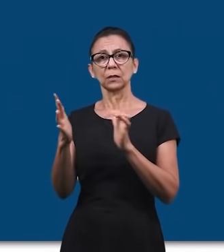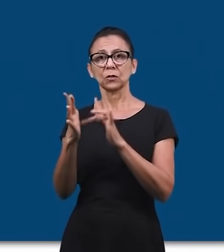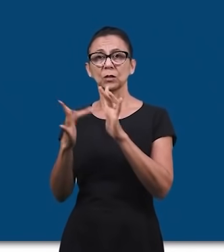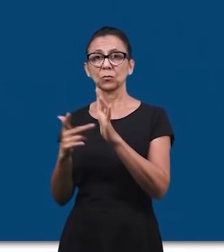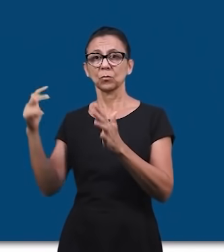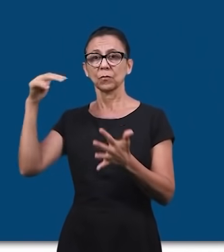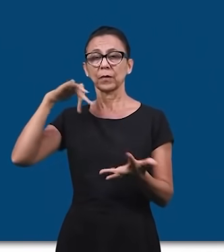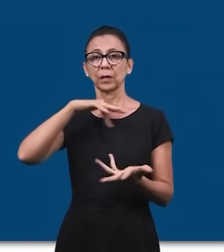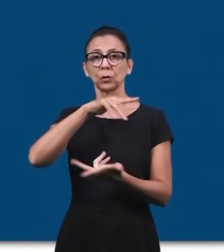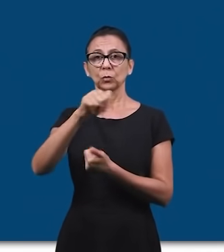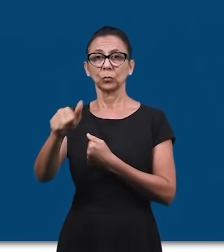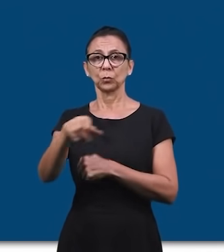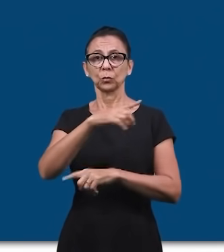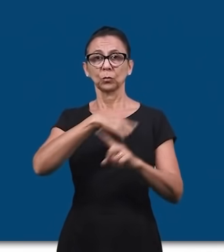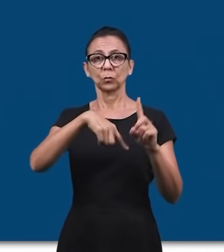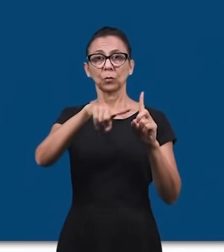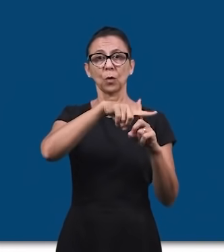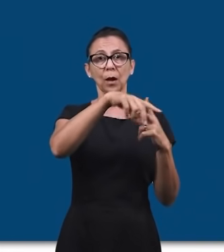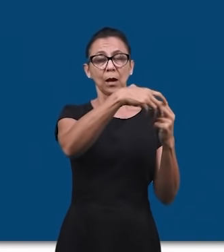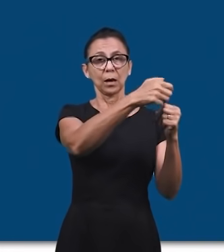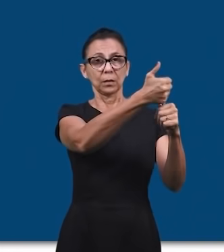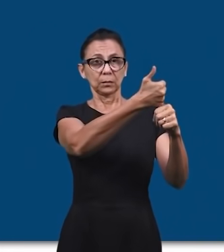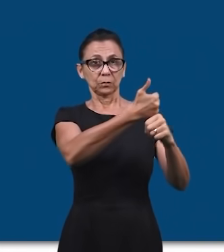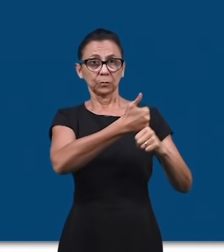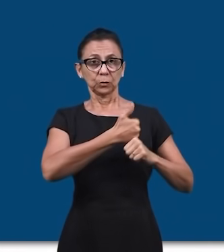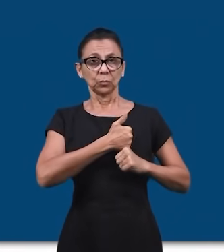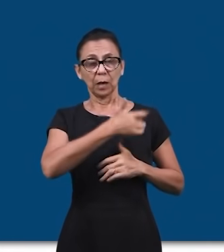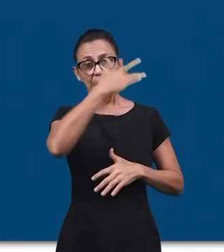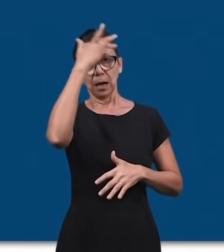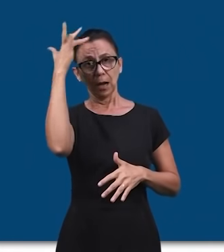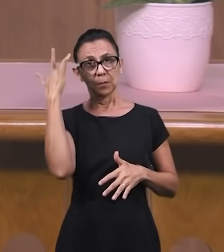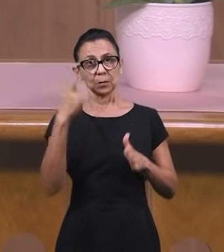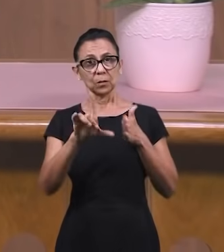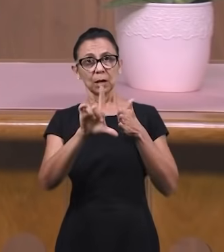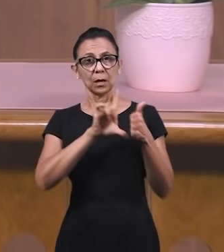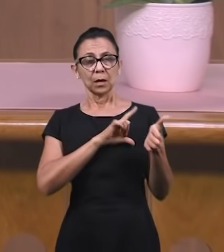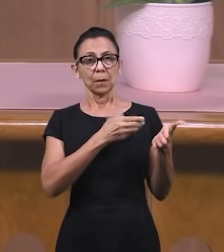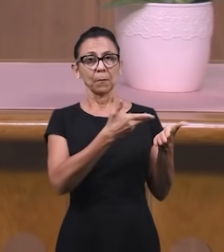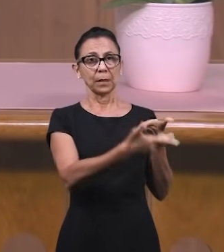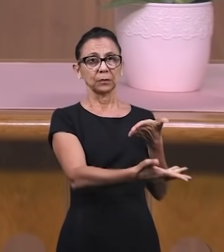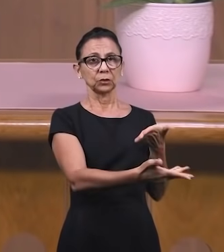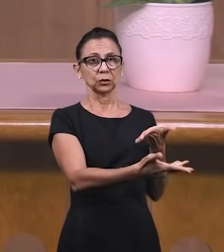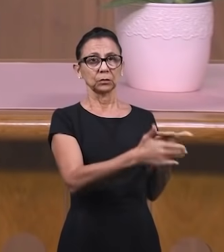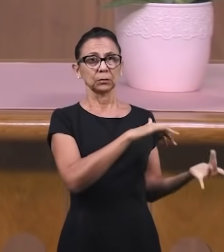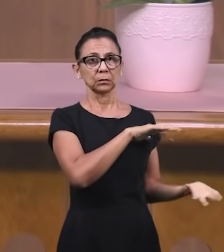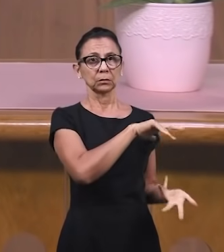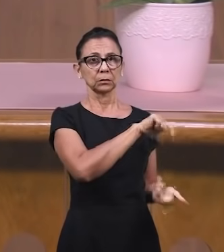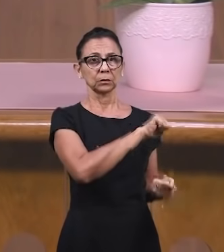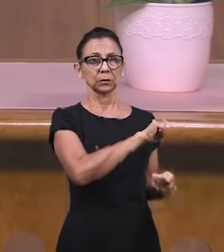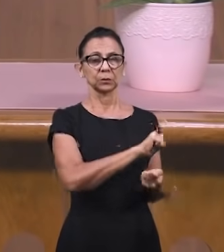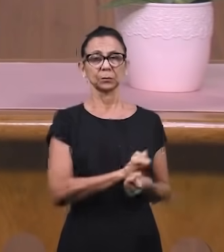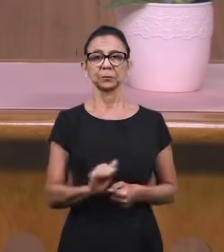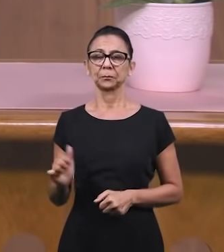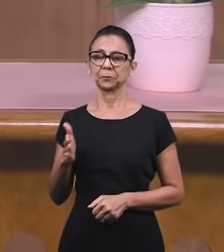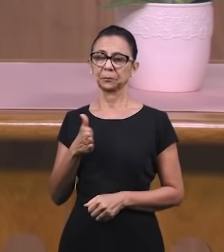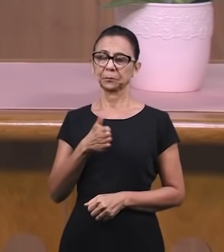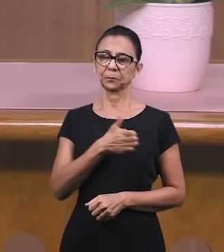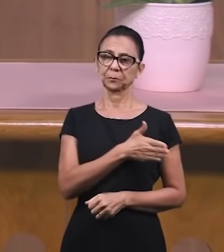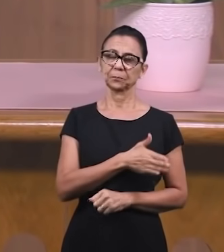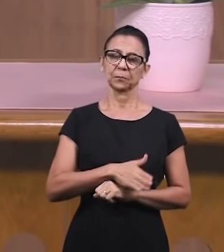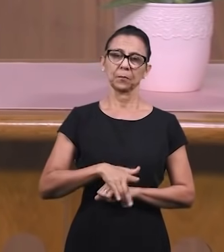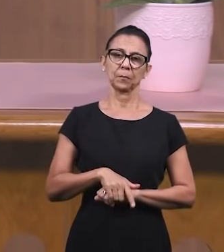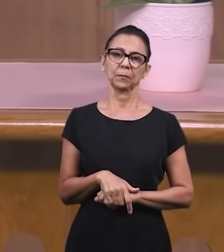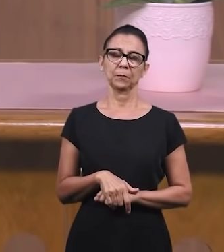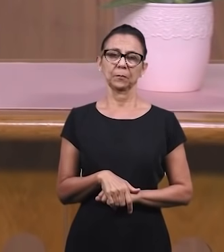e salvar o que se havia perdido. Louvado seja o nome do Senhor pela sua palavra.